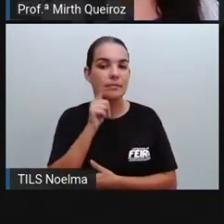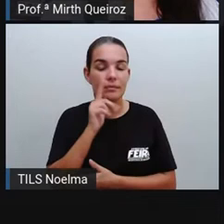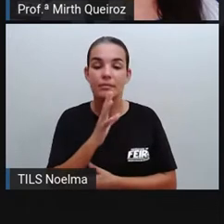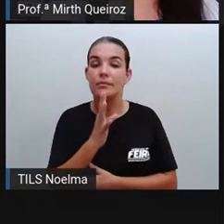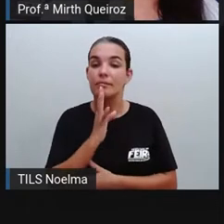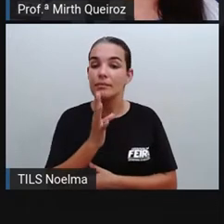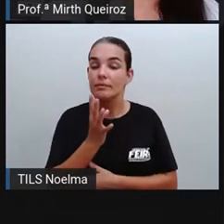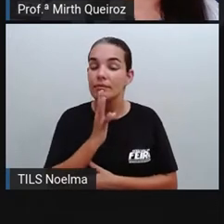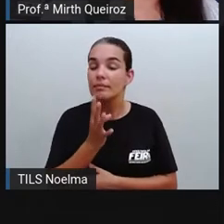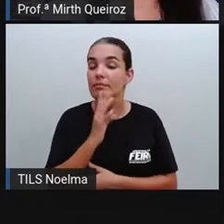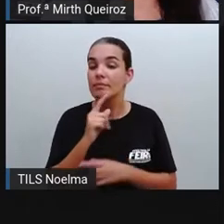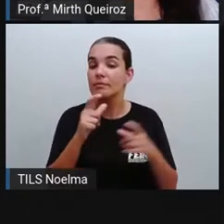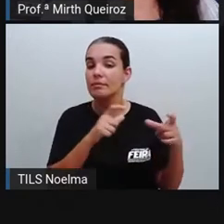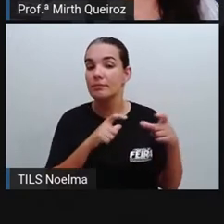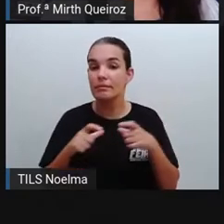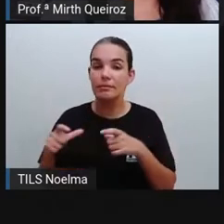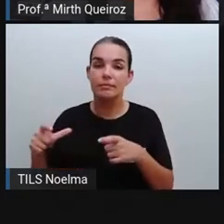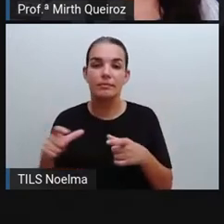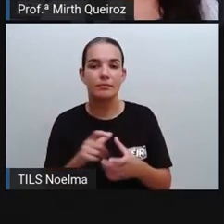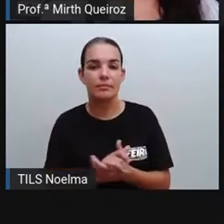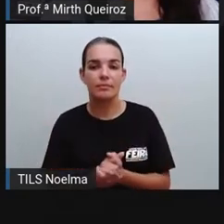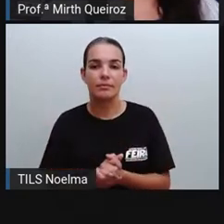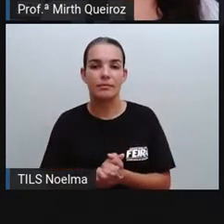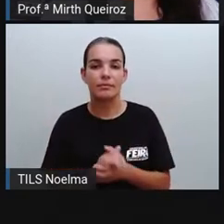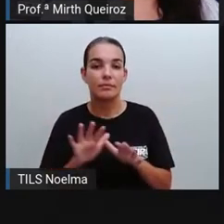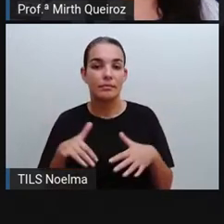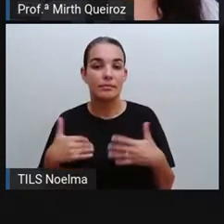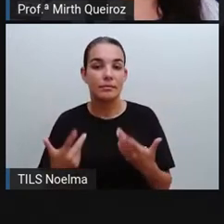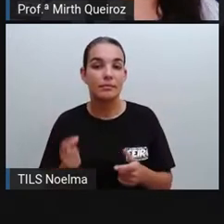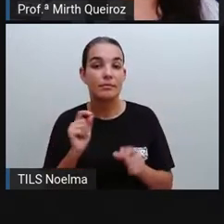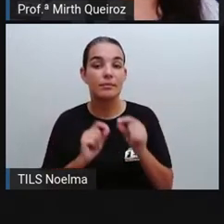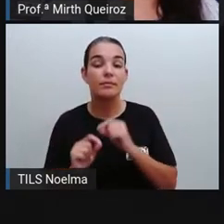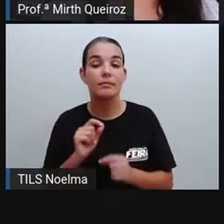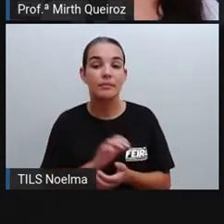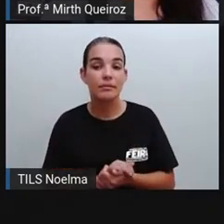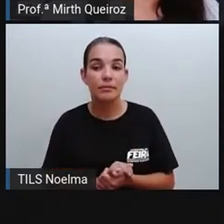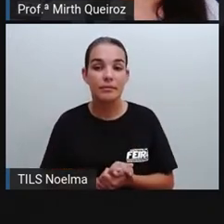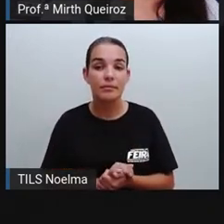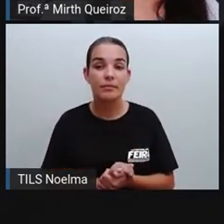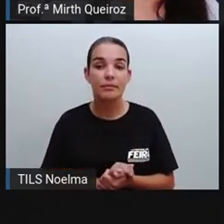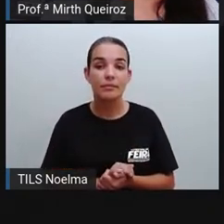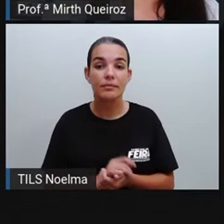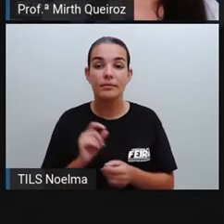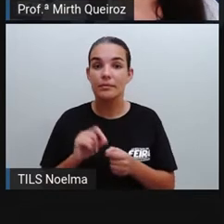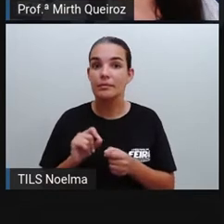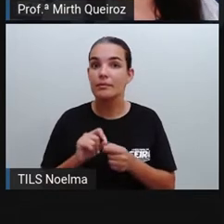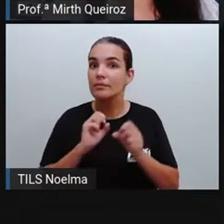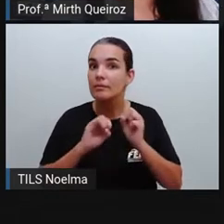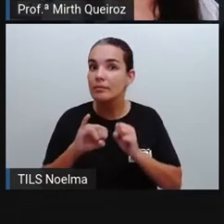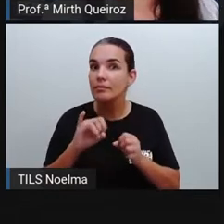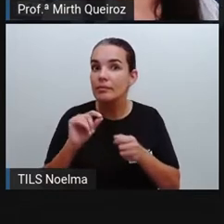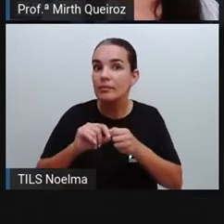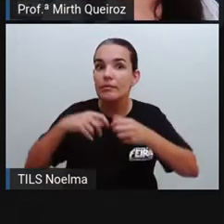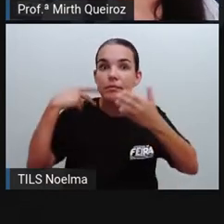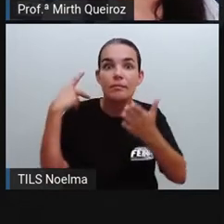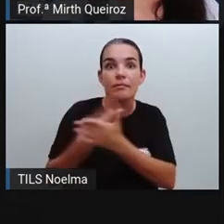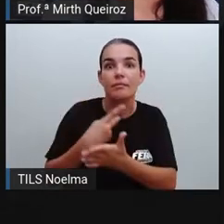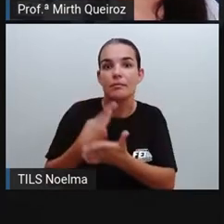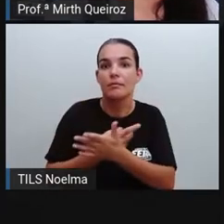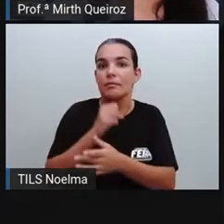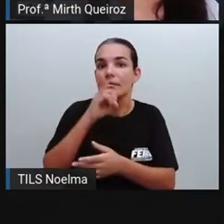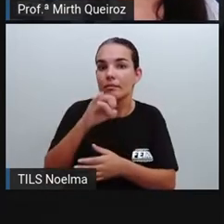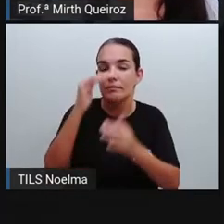A questão que se coloca aqui, todavia, é a sua ocorrência de forma desenfreada, sem respeito ao